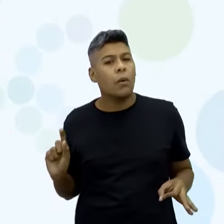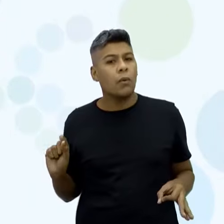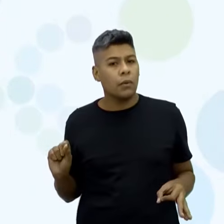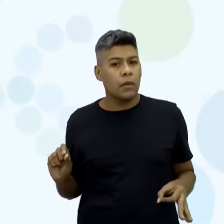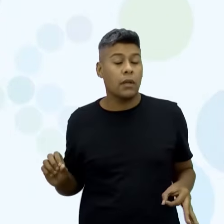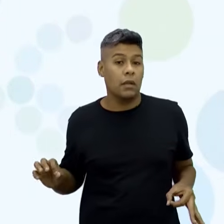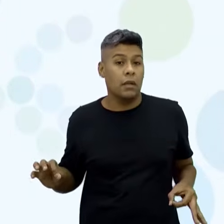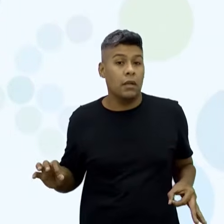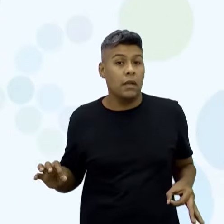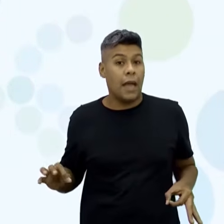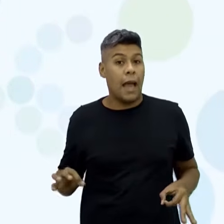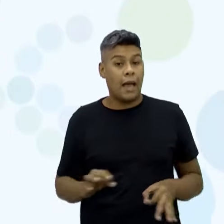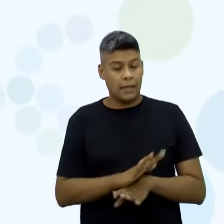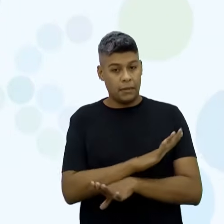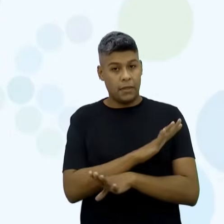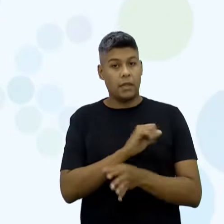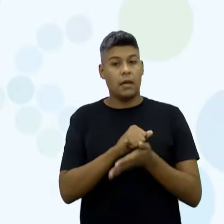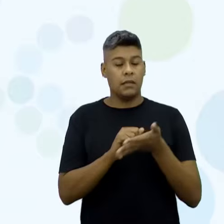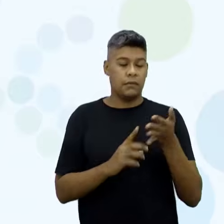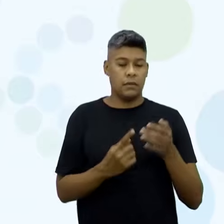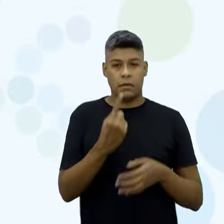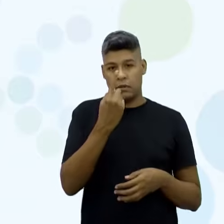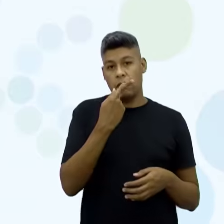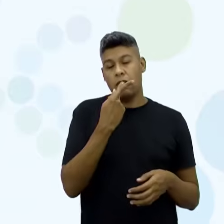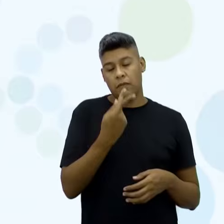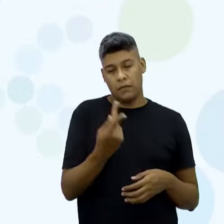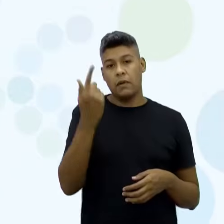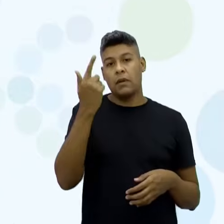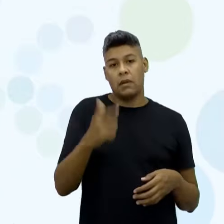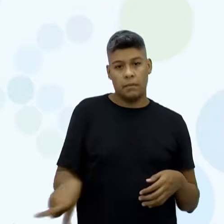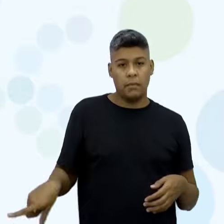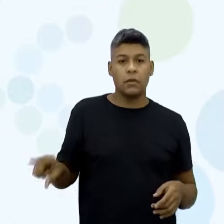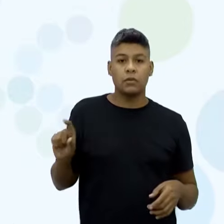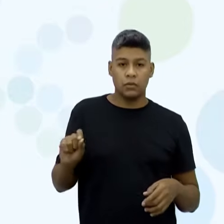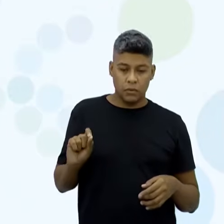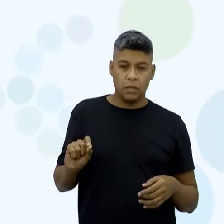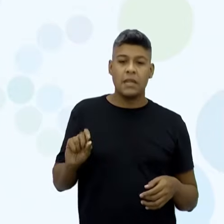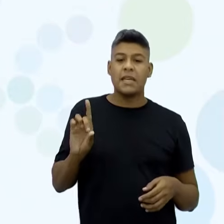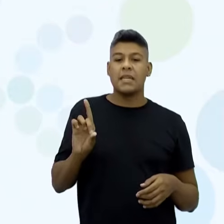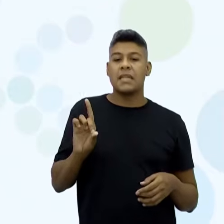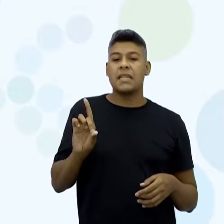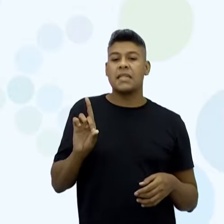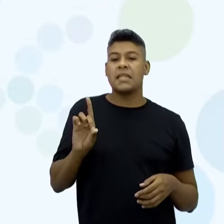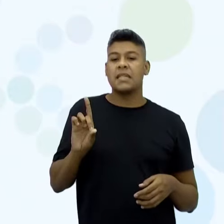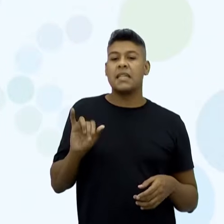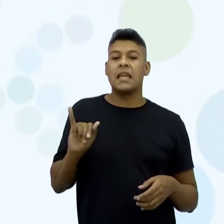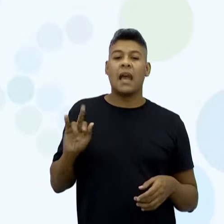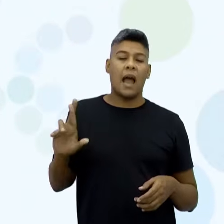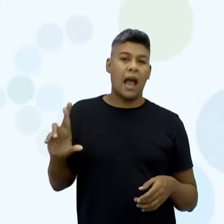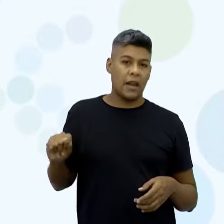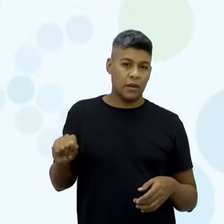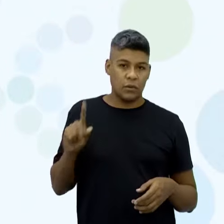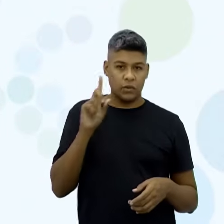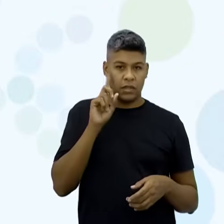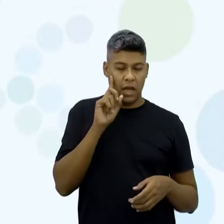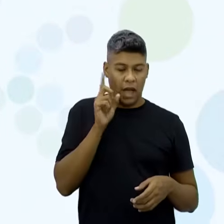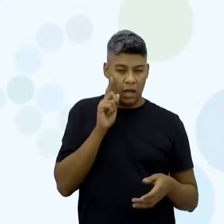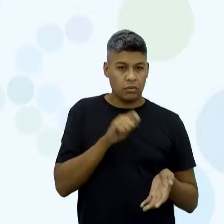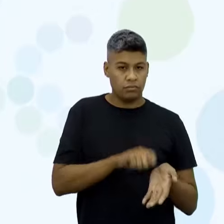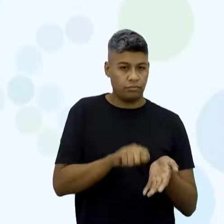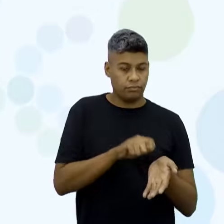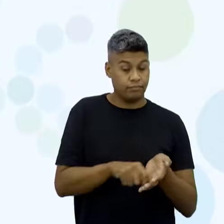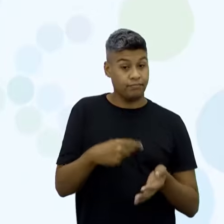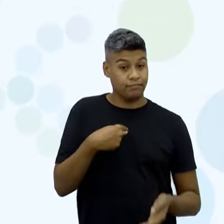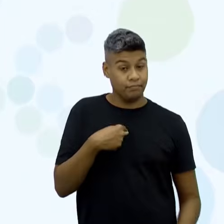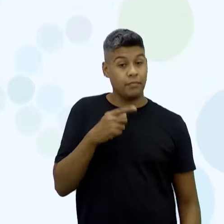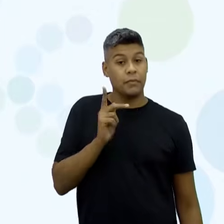nossa atividade 1 e a gente vai falar um pouquinho mais aí a respeito do diário de bordo, Vocês então já me conhecem,